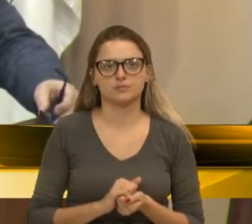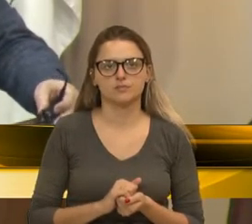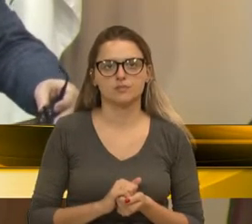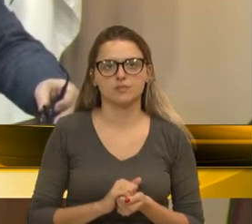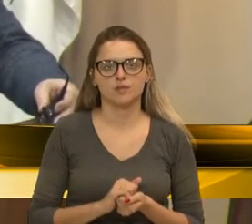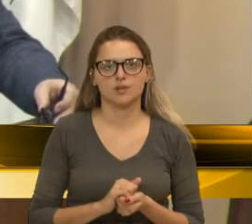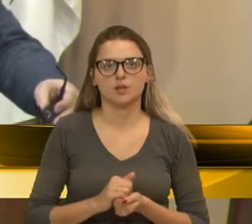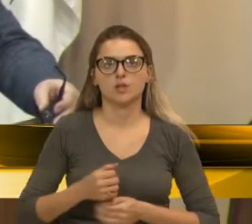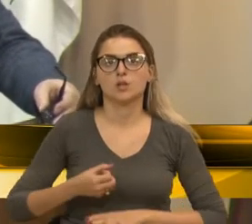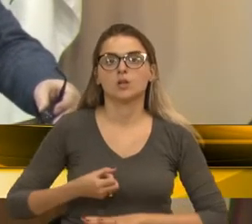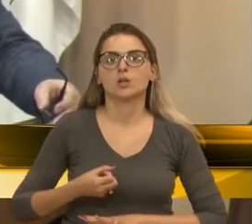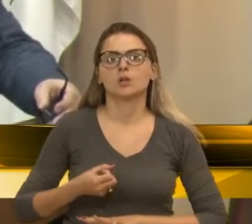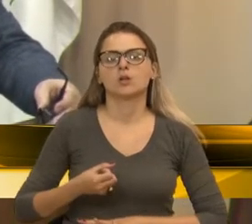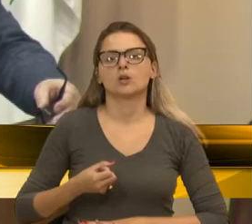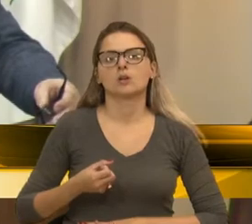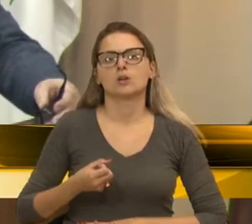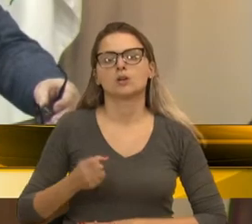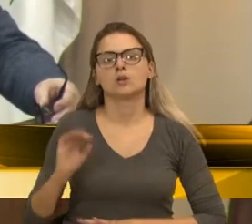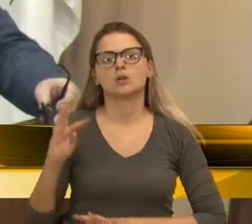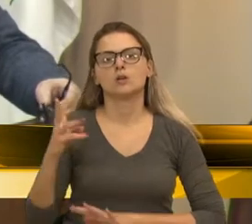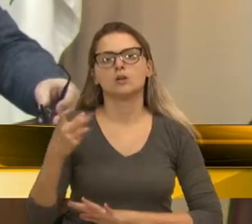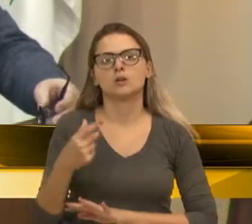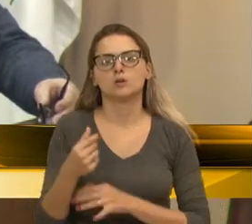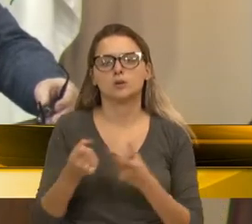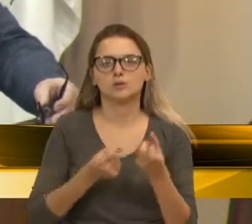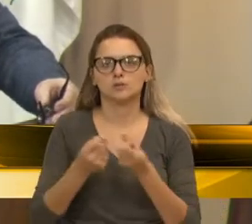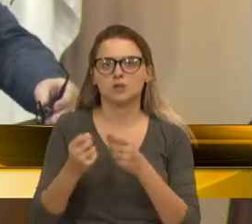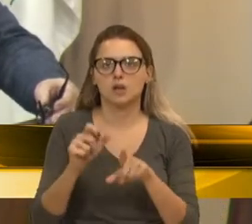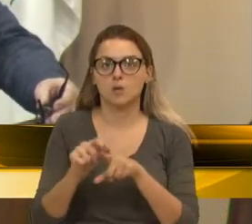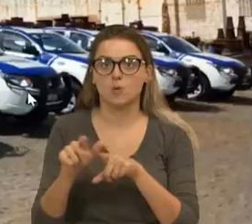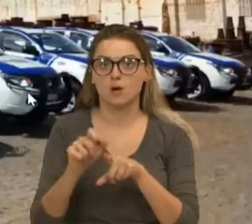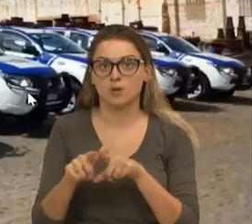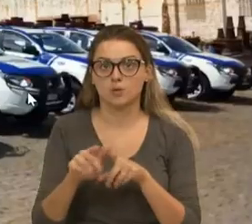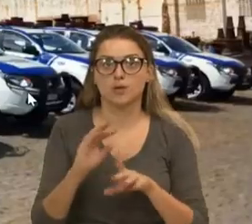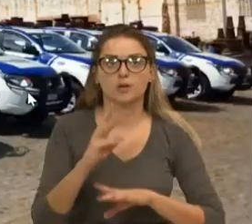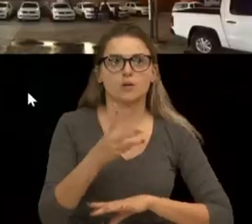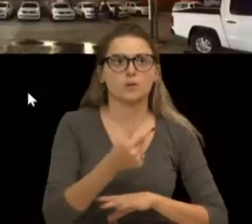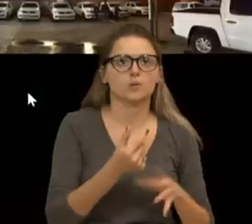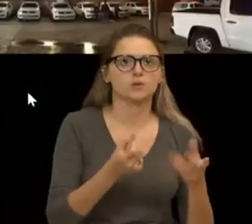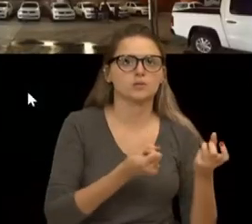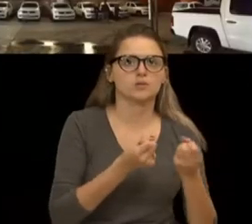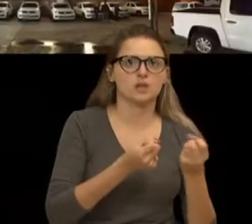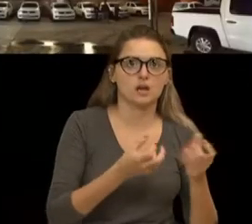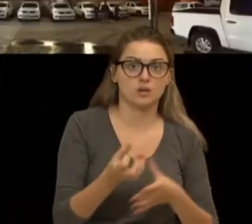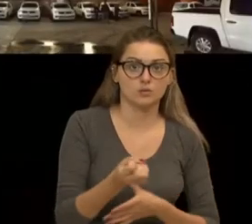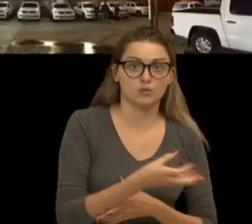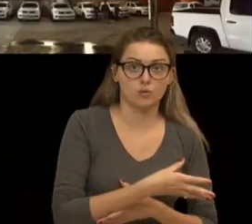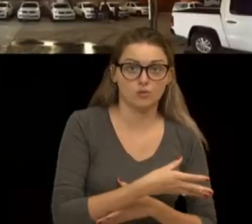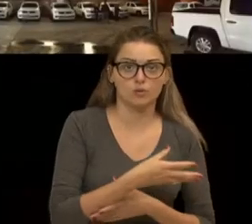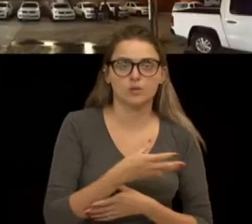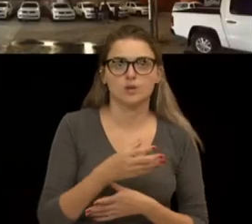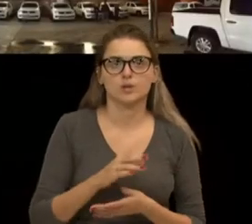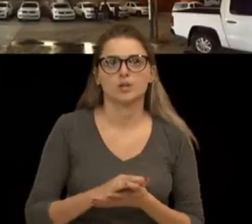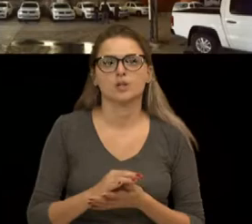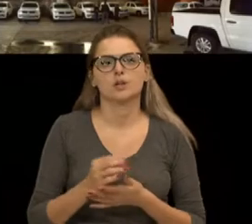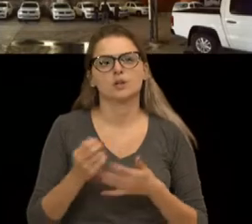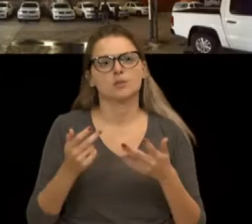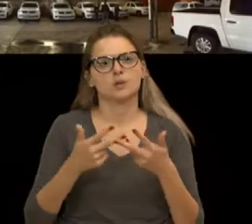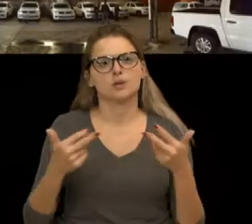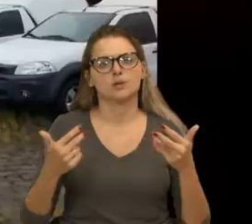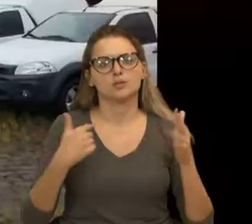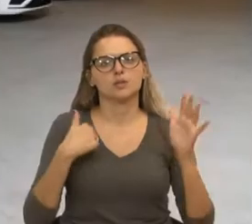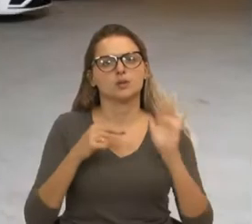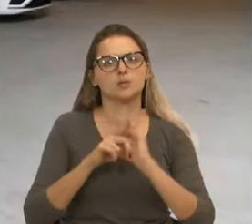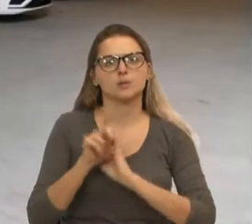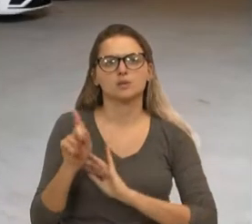O número de veículos que foram locados, né, e o número de veículos que foram adquiridos, né, E uma das coisas que eu levantava é